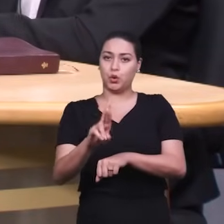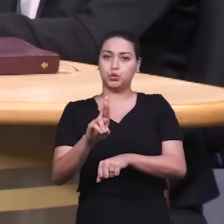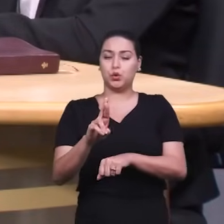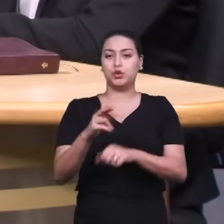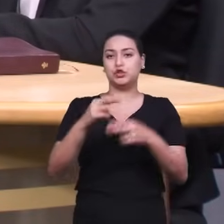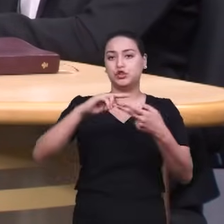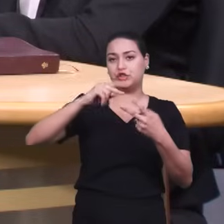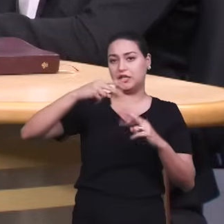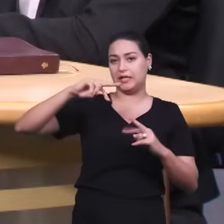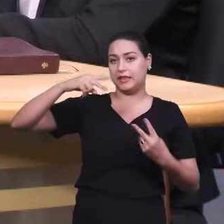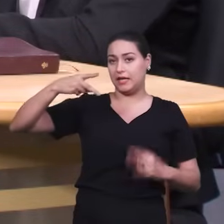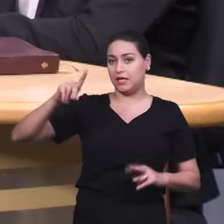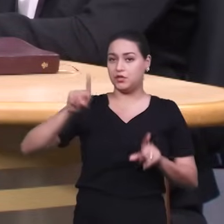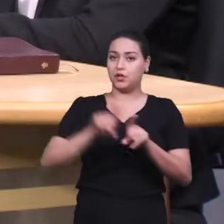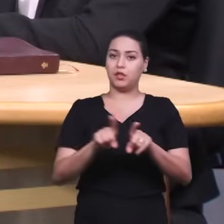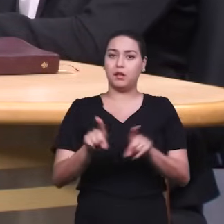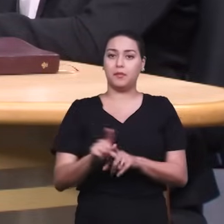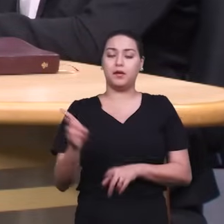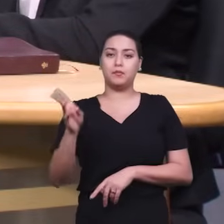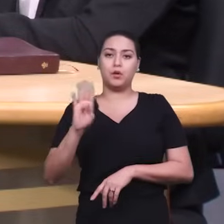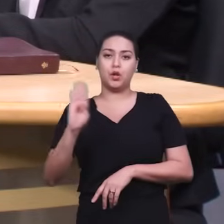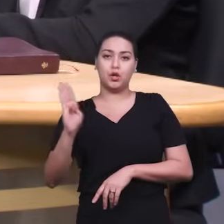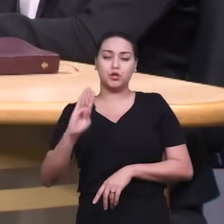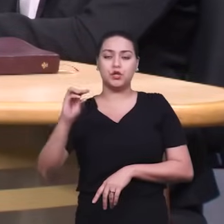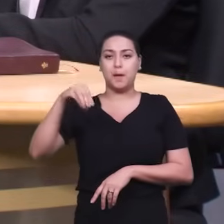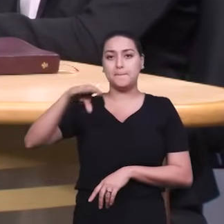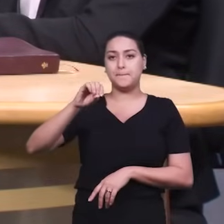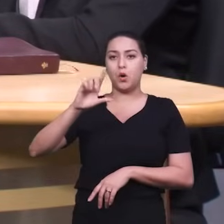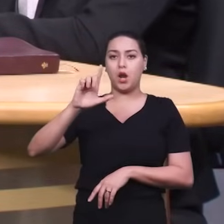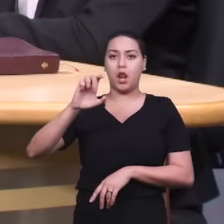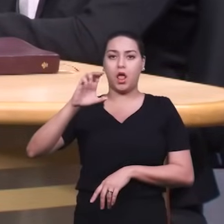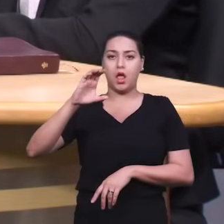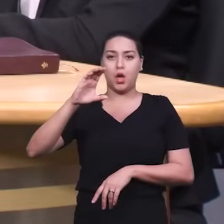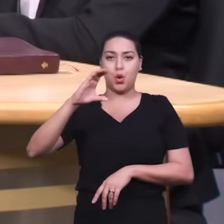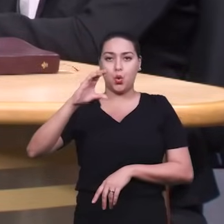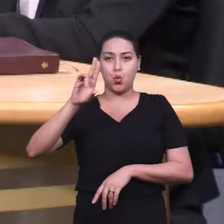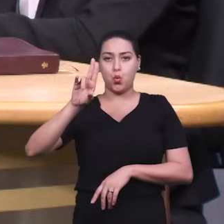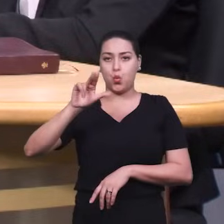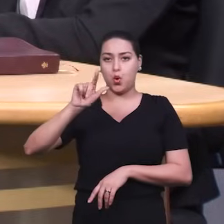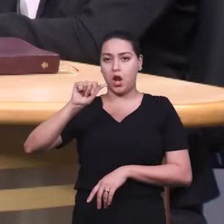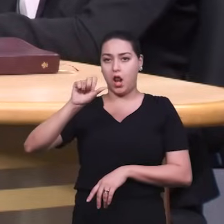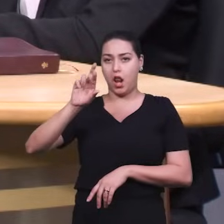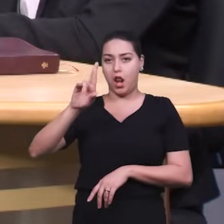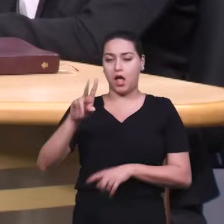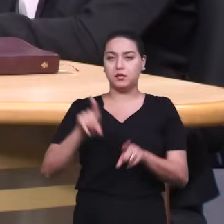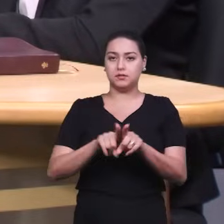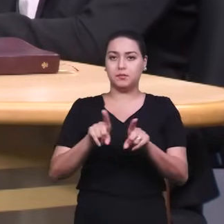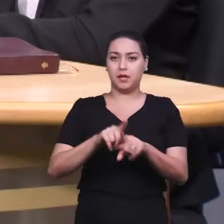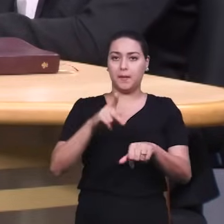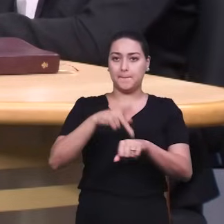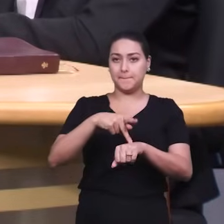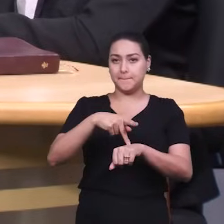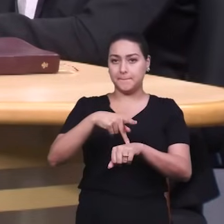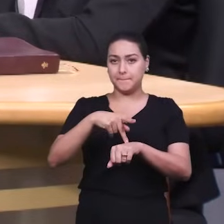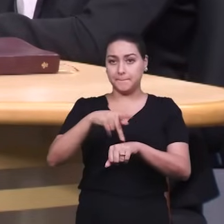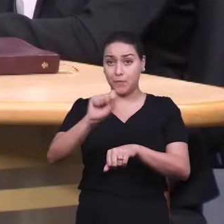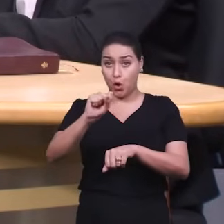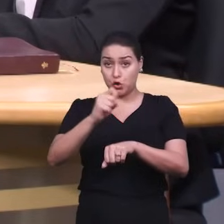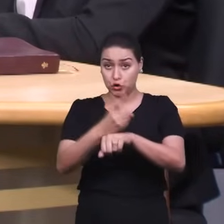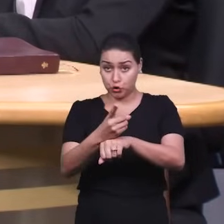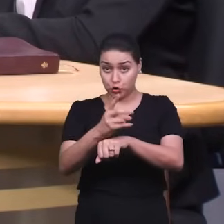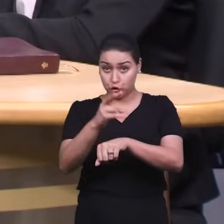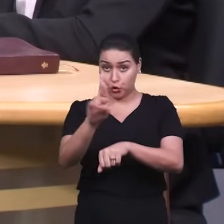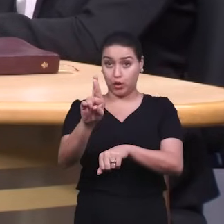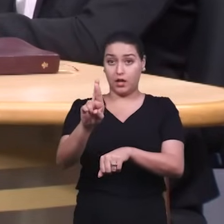em genética, também em biologia molecular, e ele também vai apresentar um pós-doutorado pela Universidade